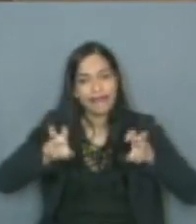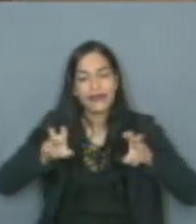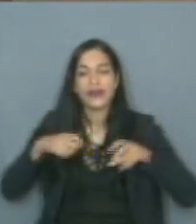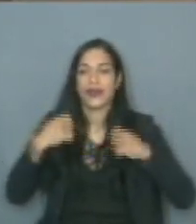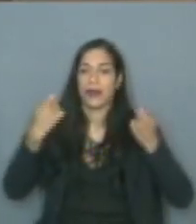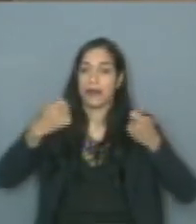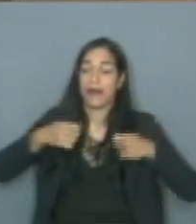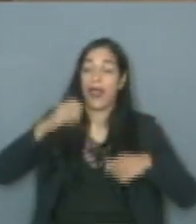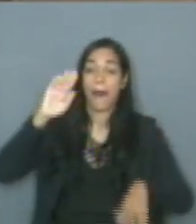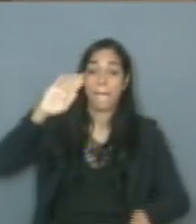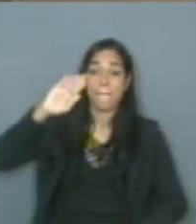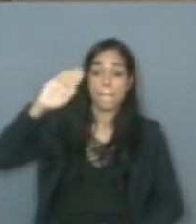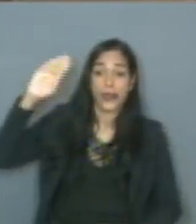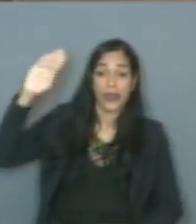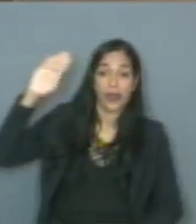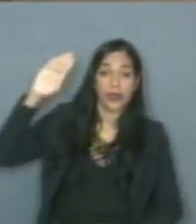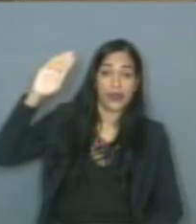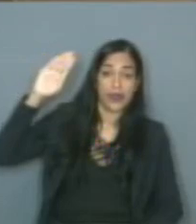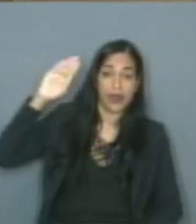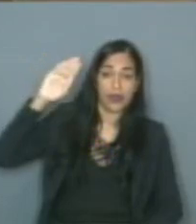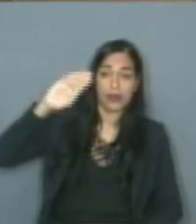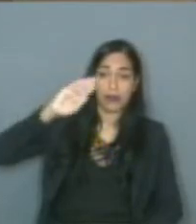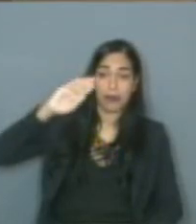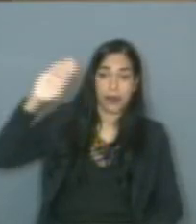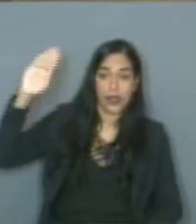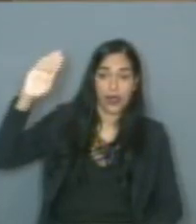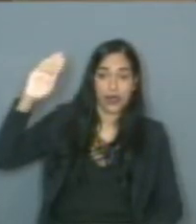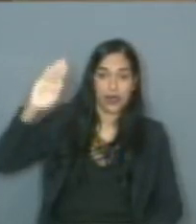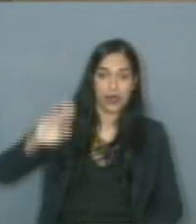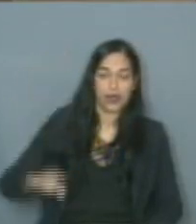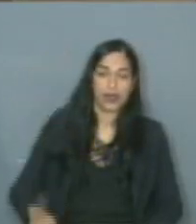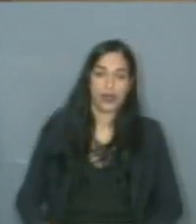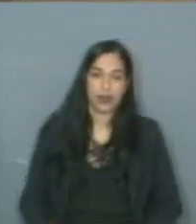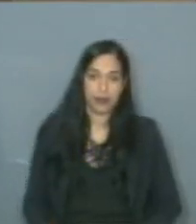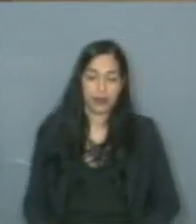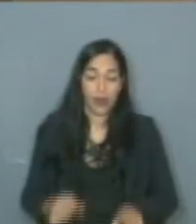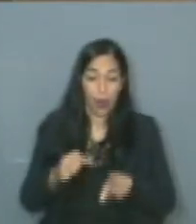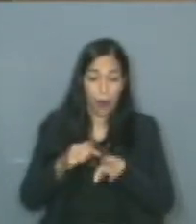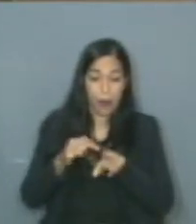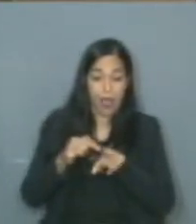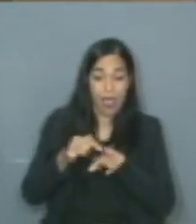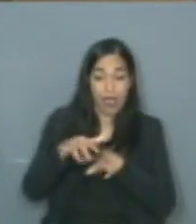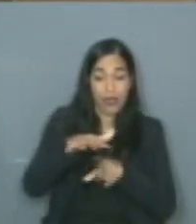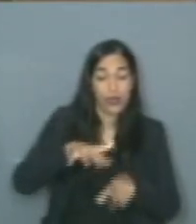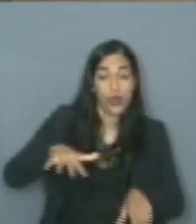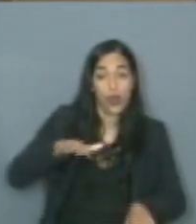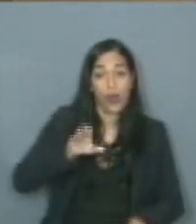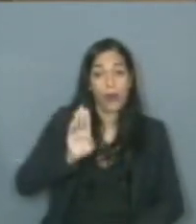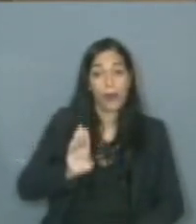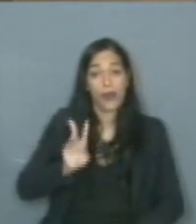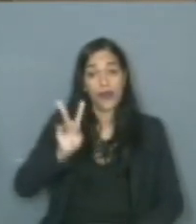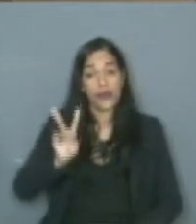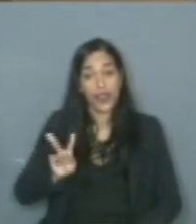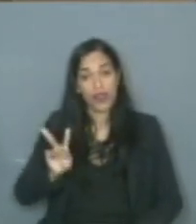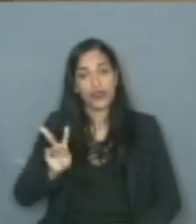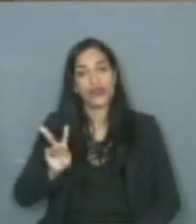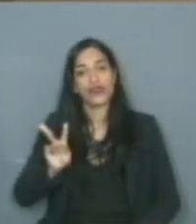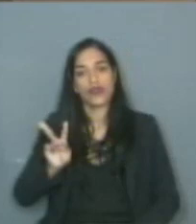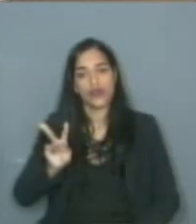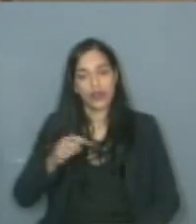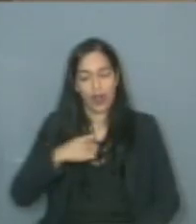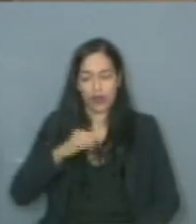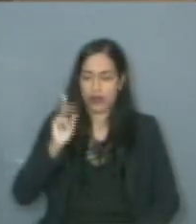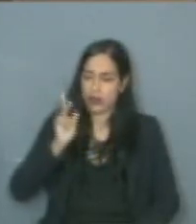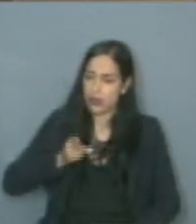ser prioridade. Prioridade. O bairro de Boa Viagem, o qual eu